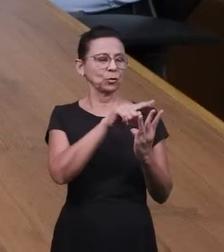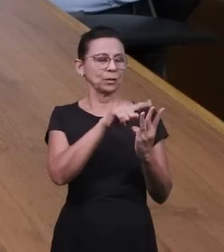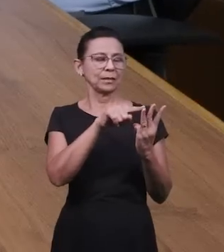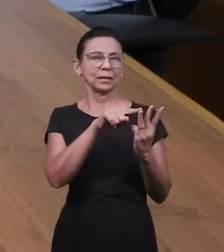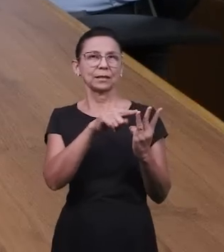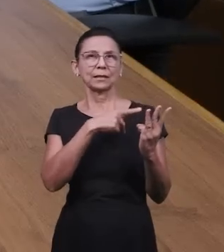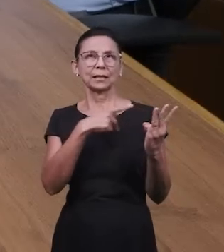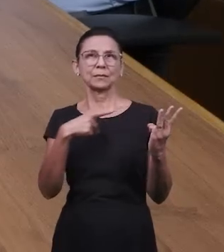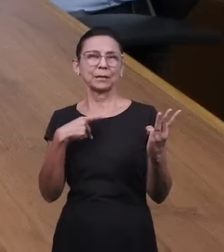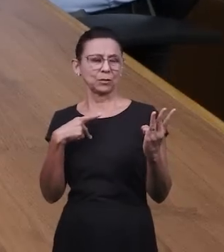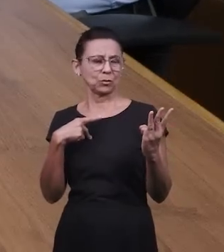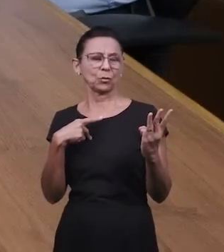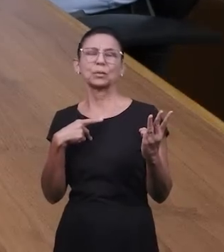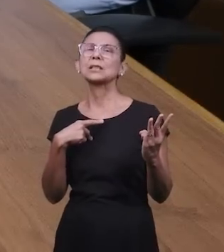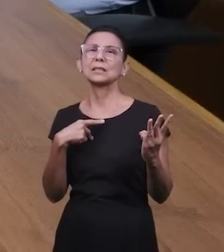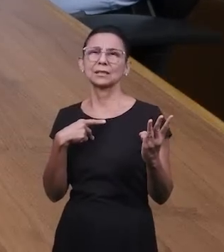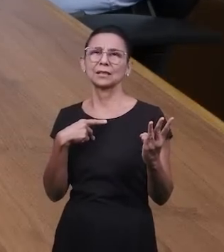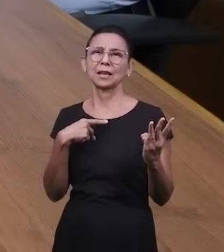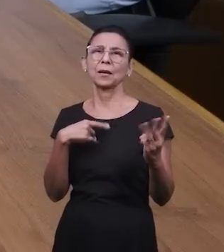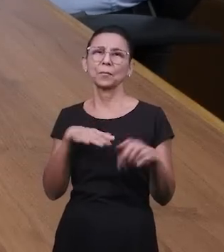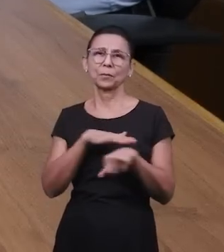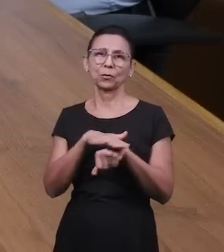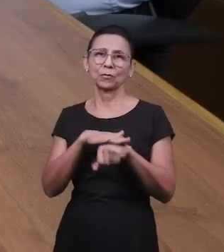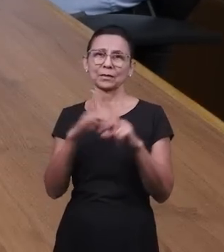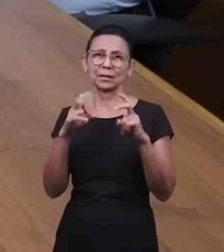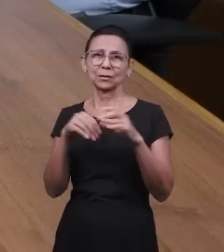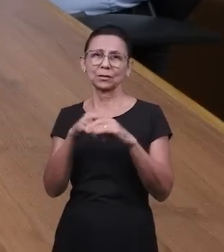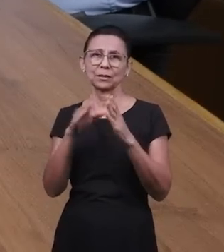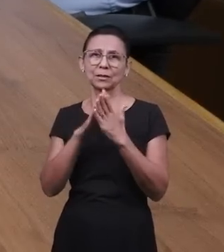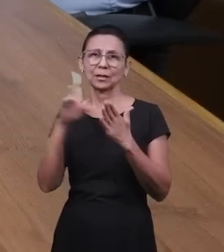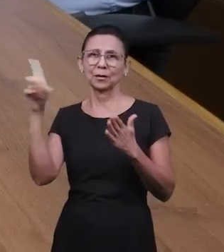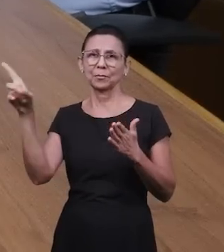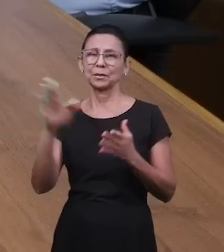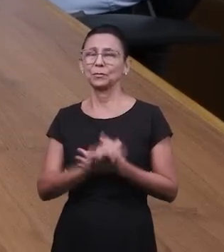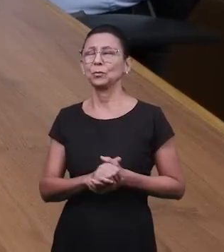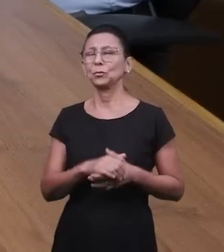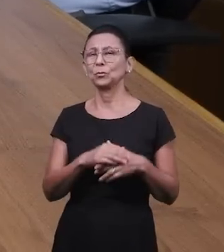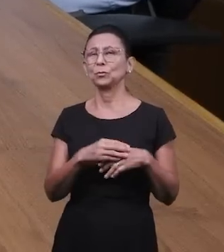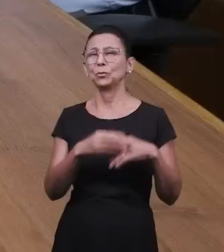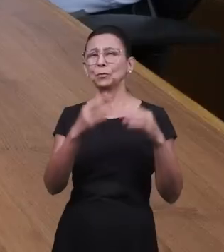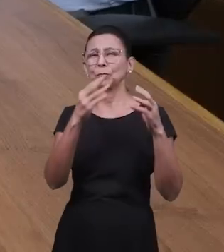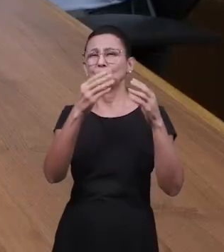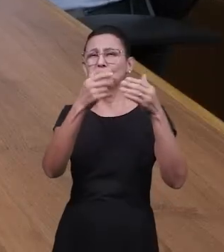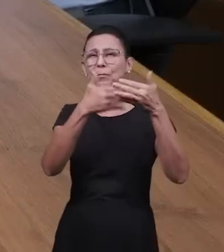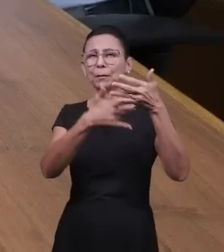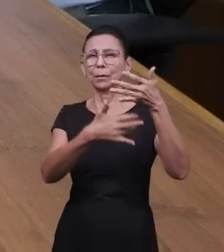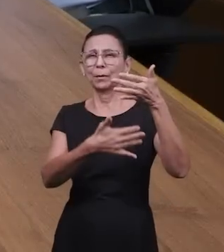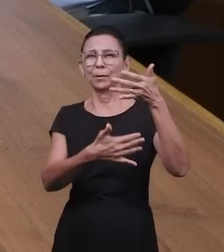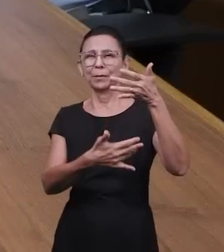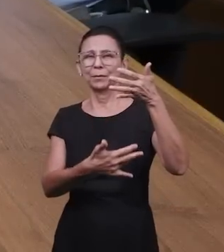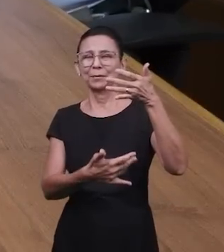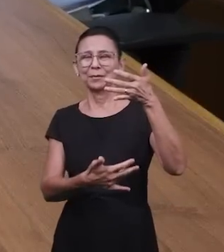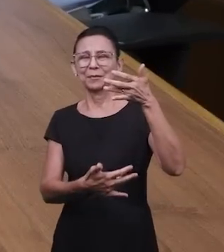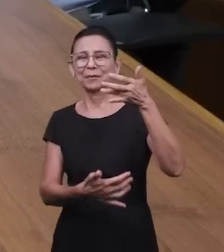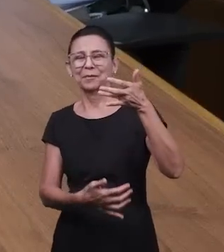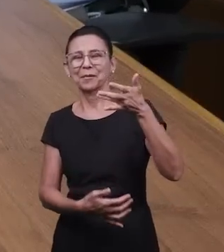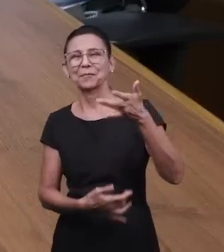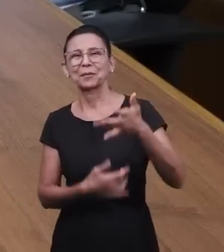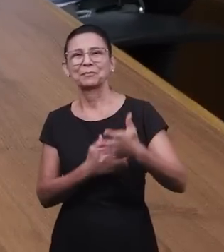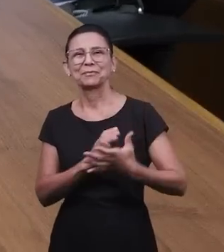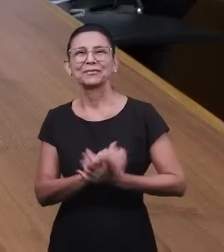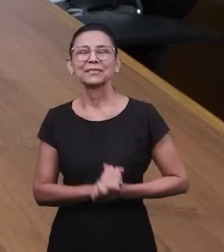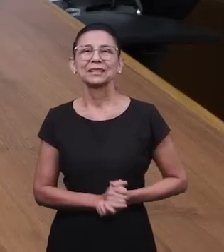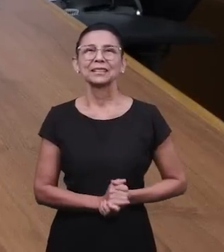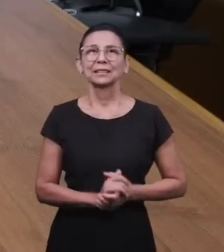para conversar sobre qualquer coisa na Bíblia, pode dar tempo porque a riqueza não para, né? Não dá para conversar muita coisa, a gente for aqui,